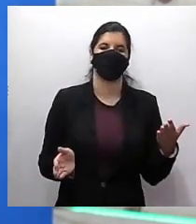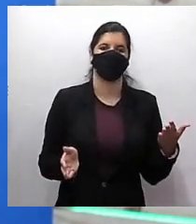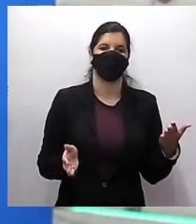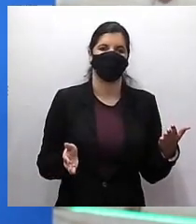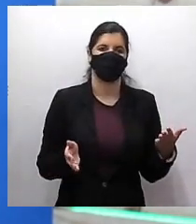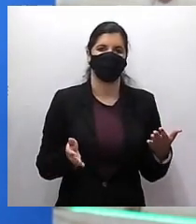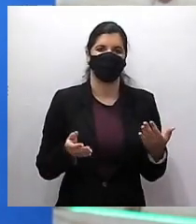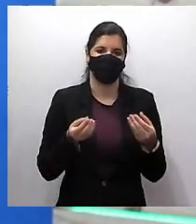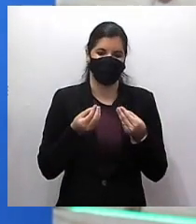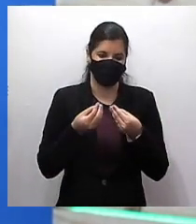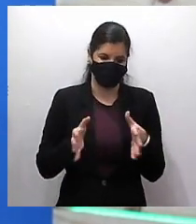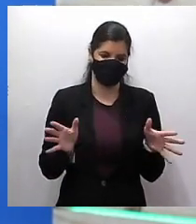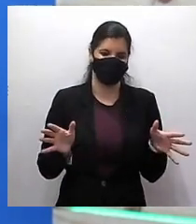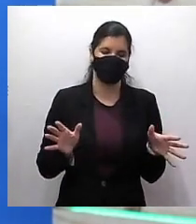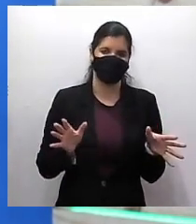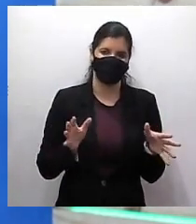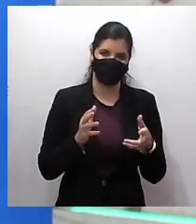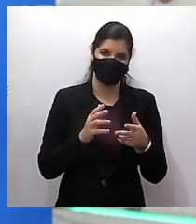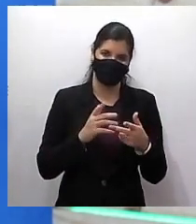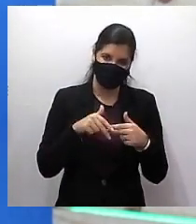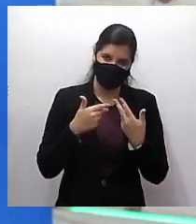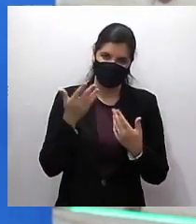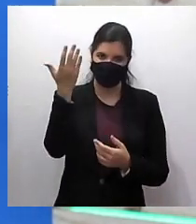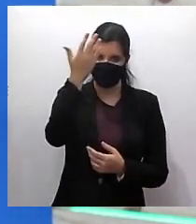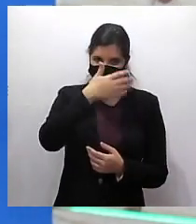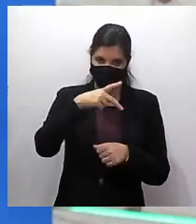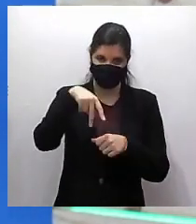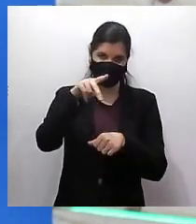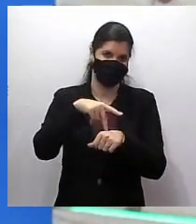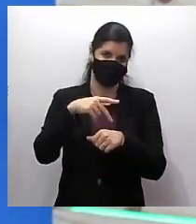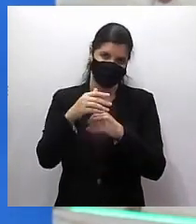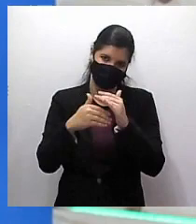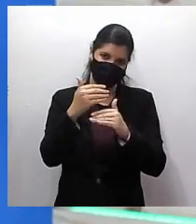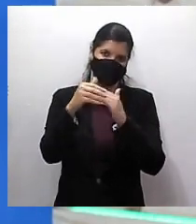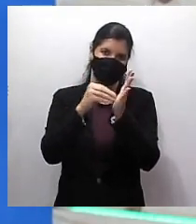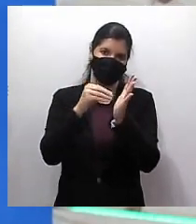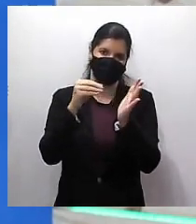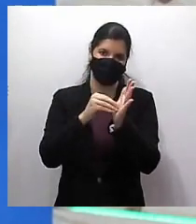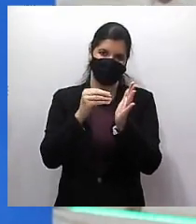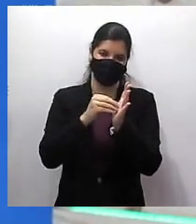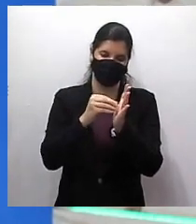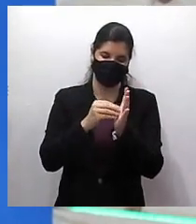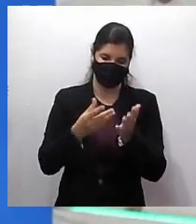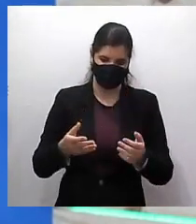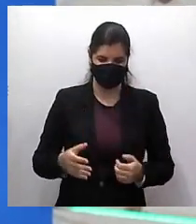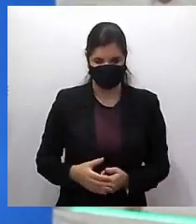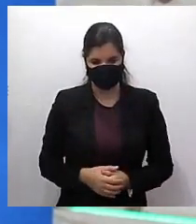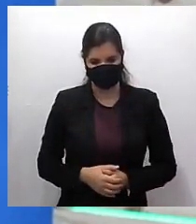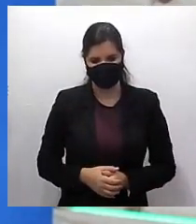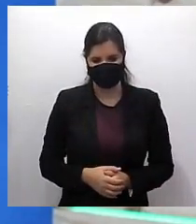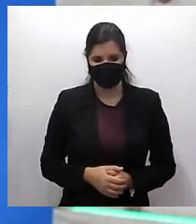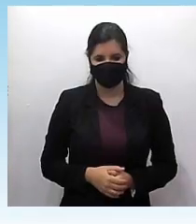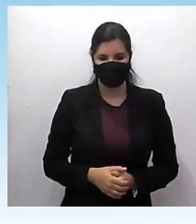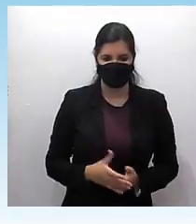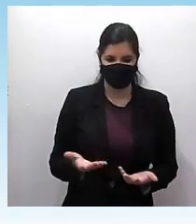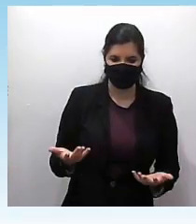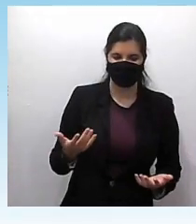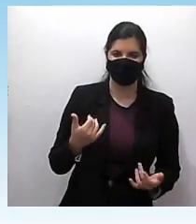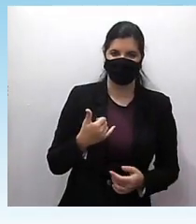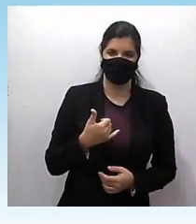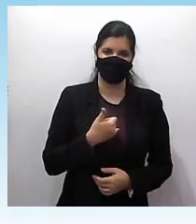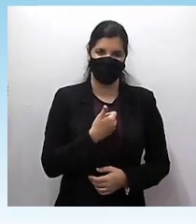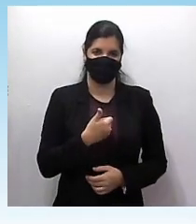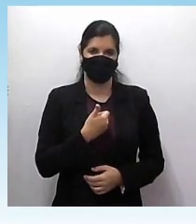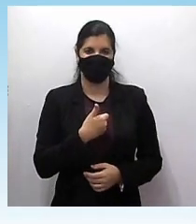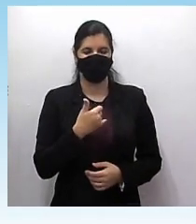coisas bobas. Então, tudo isso é o retrato de um país subdesenvolvido, né? Não de um país desenvolvido. A nossa expectativa de